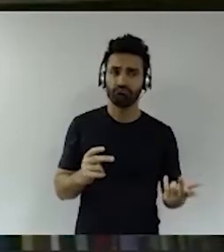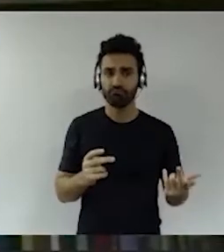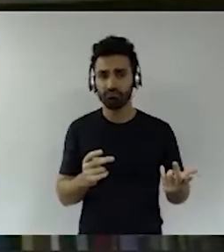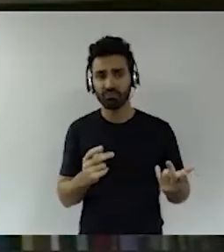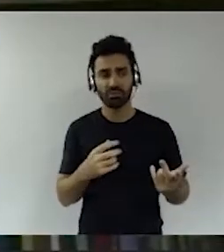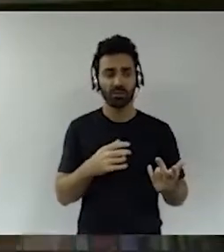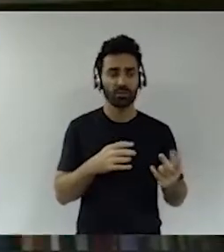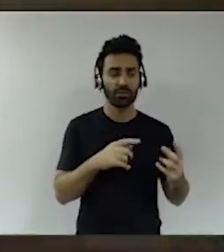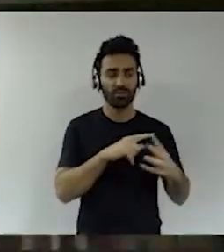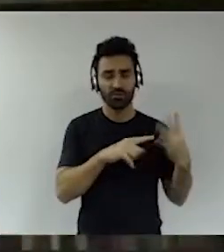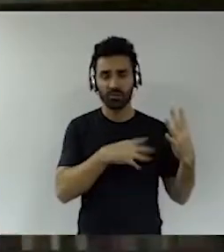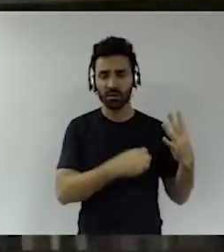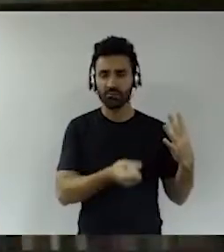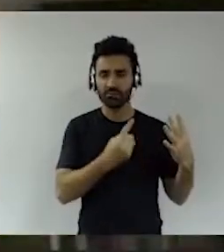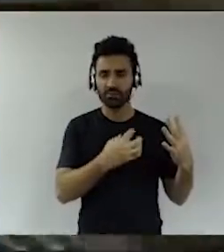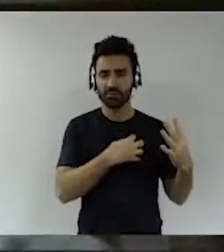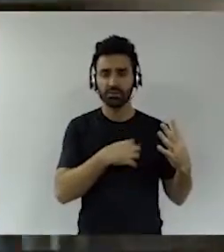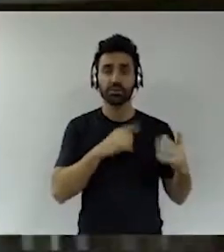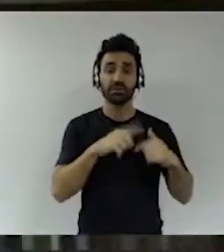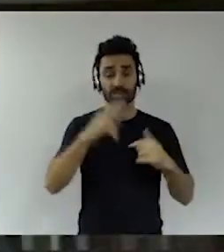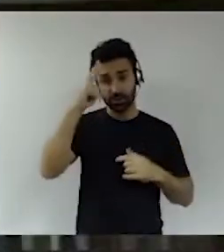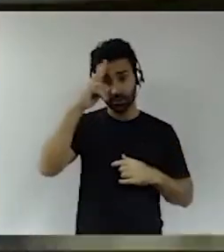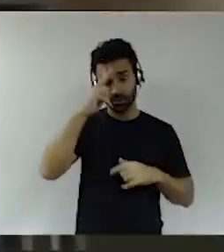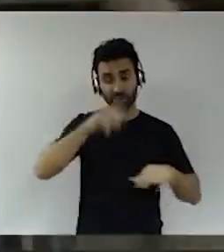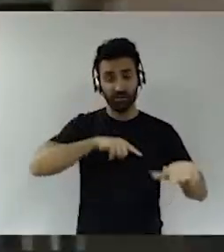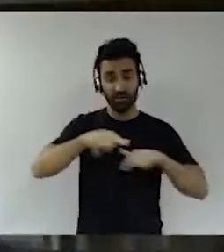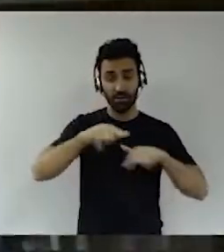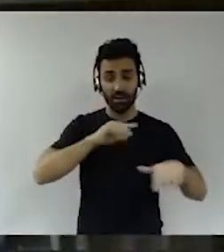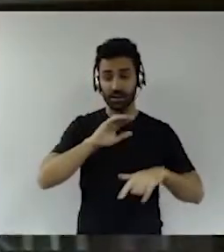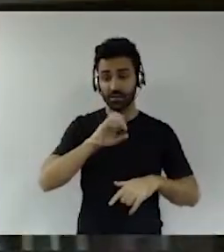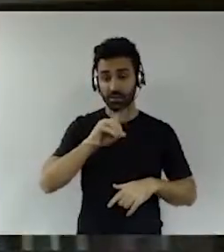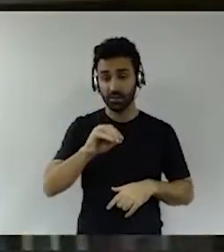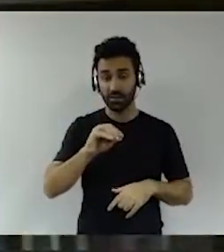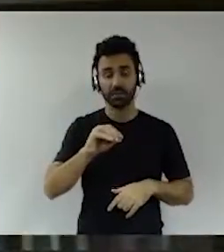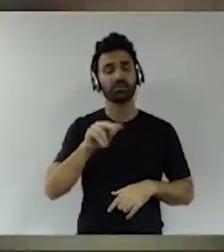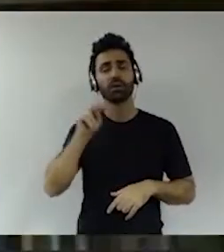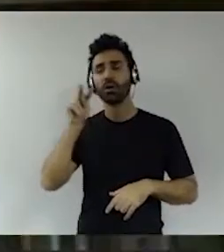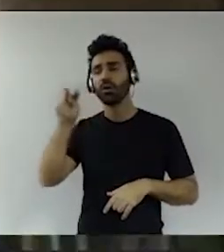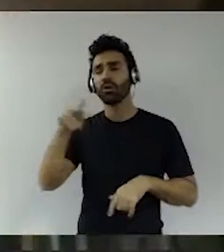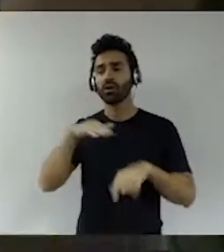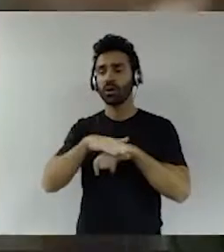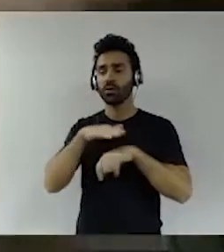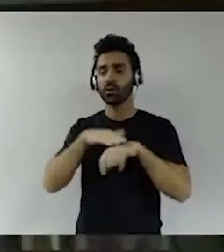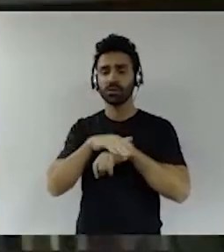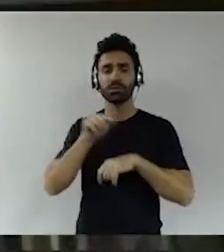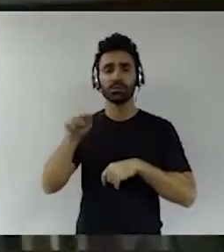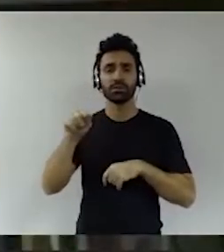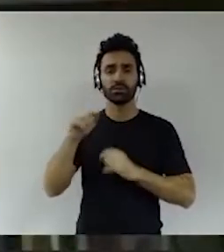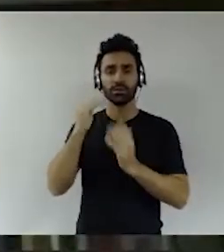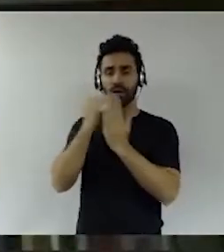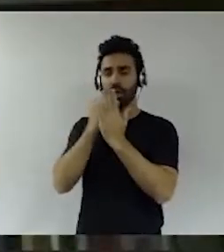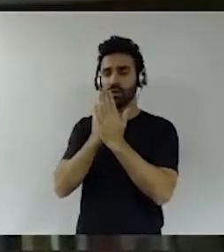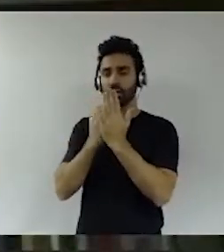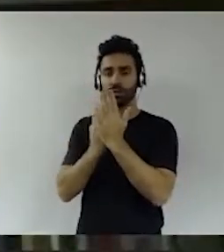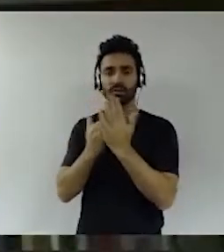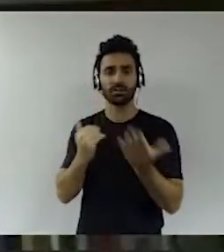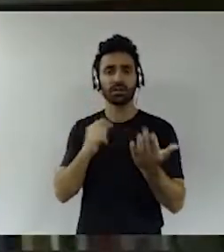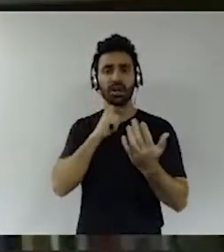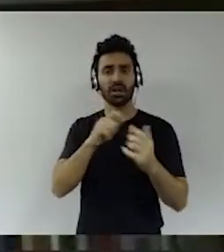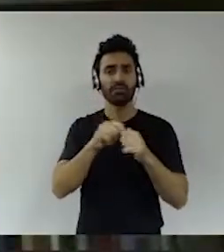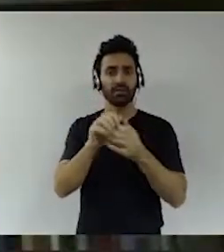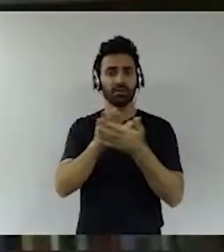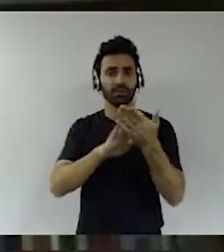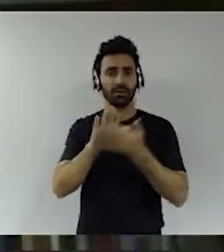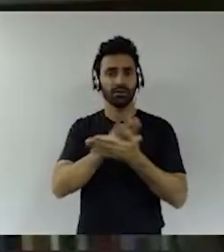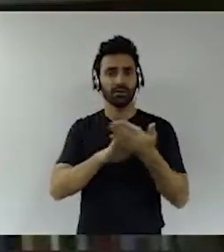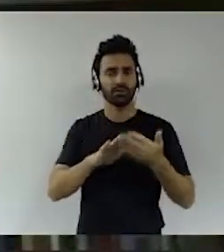foram embora. E o pai, segunda-feira foi trabalhar cedinho, quando ele voltou à noite, olhou na cozinha, a listinha estava em branco e ninguém fez nada. Ele falou,